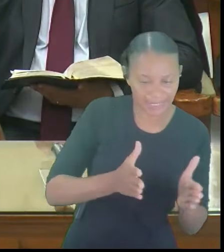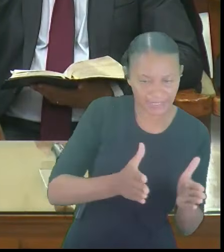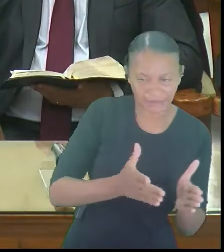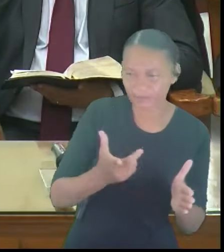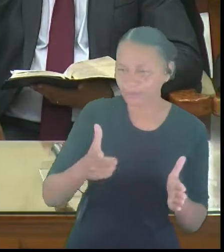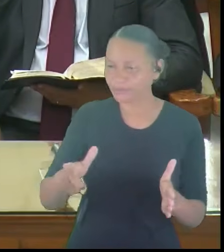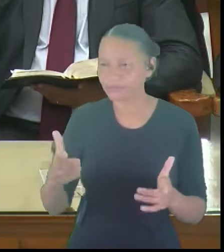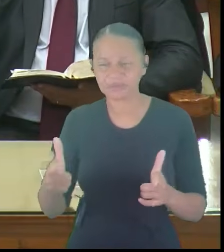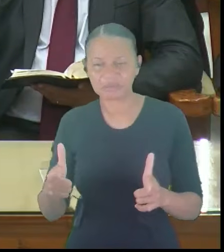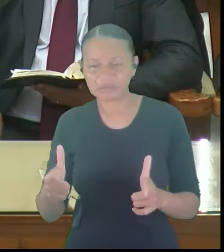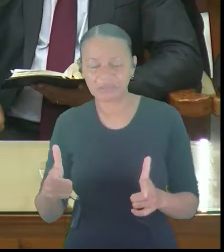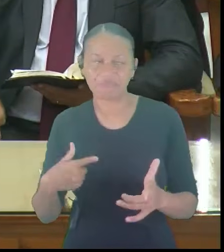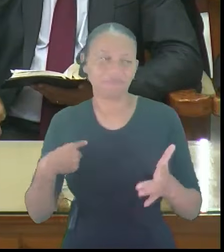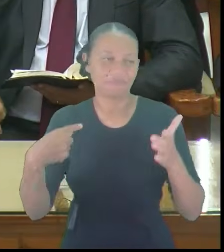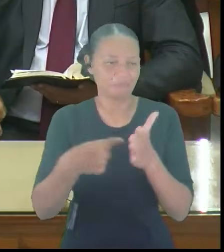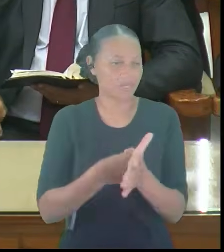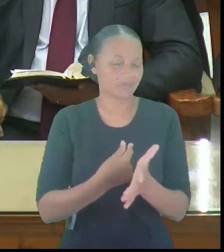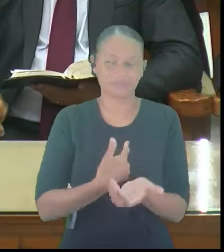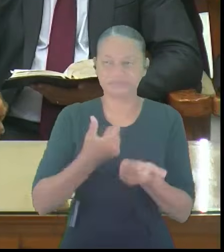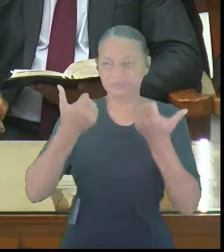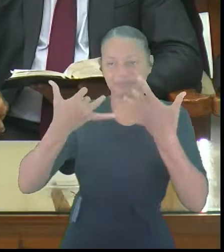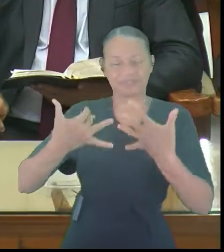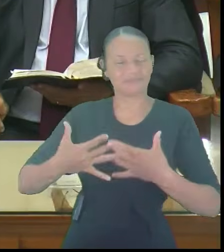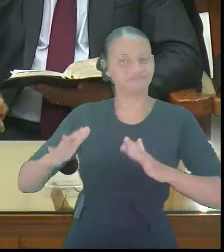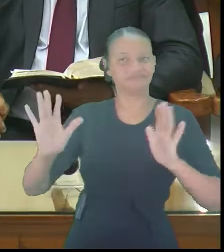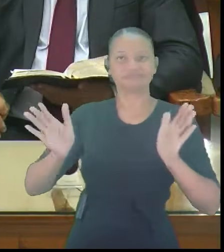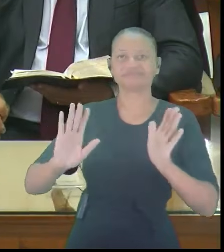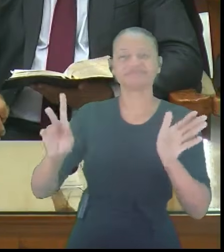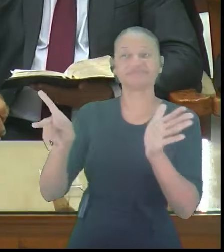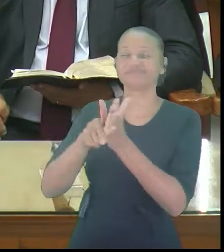me peça explicação, porque isso faz parte da